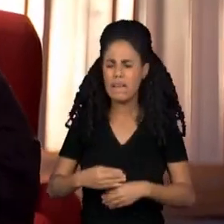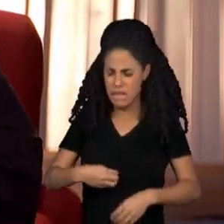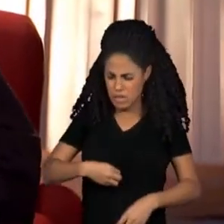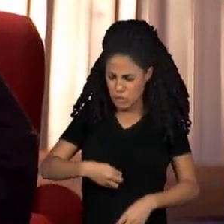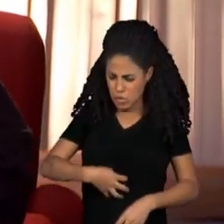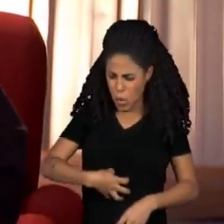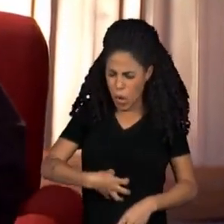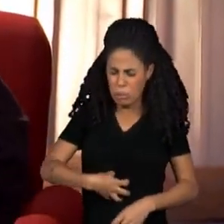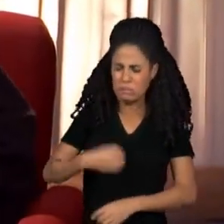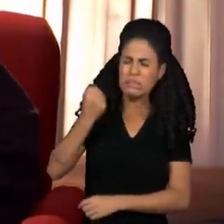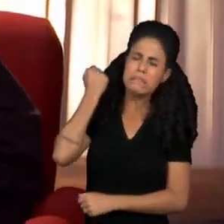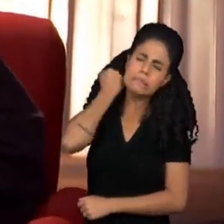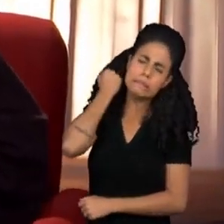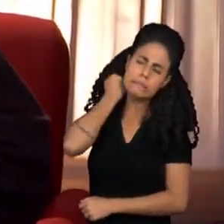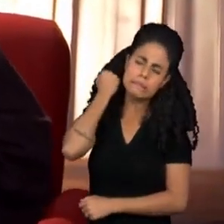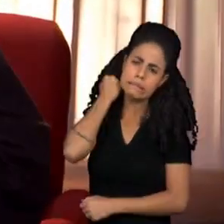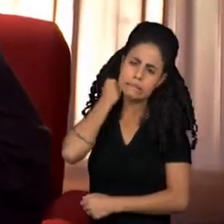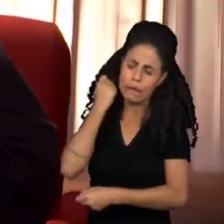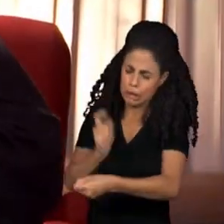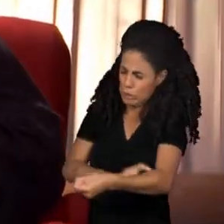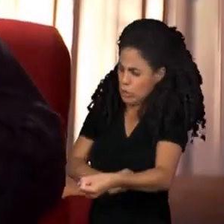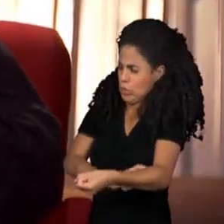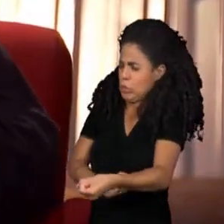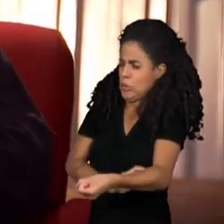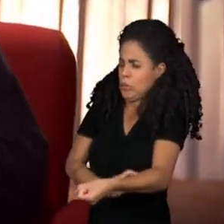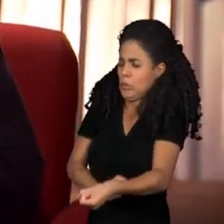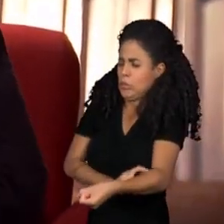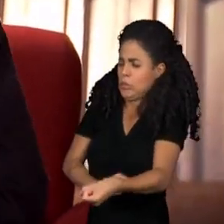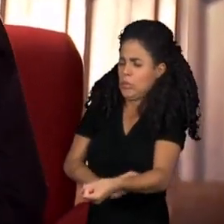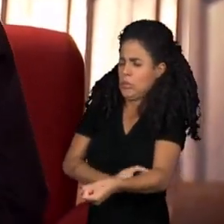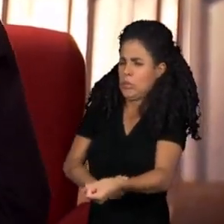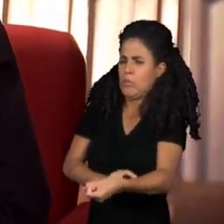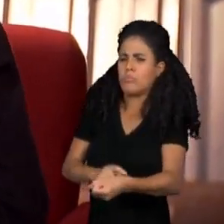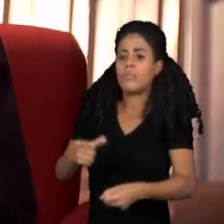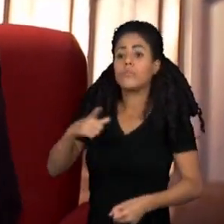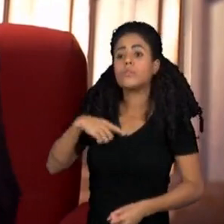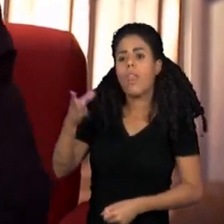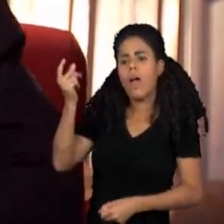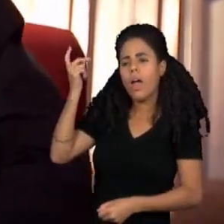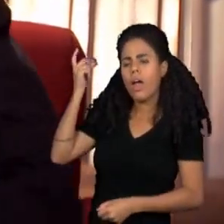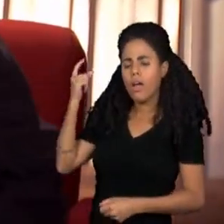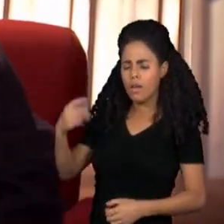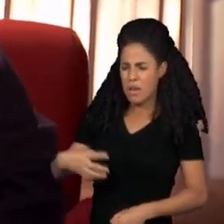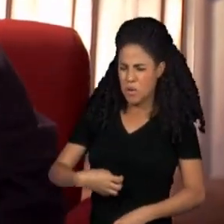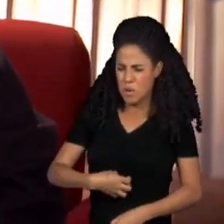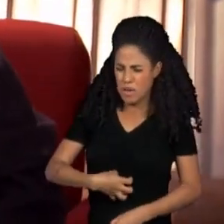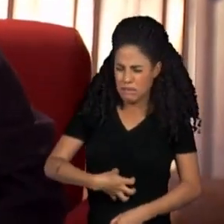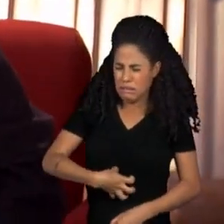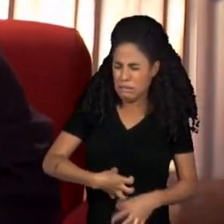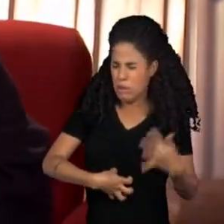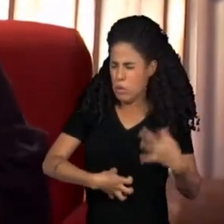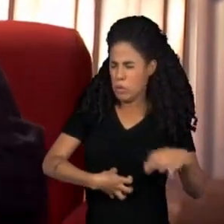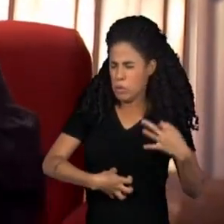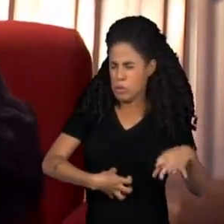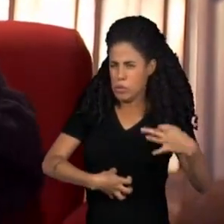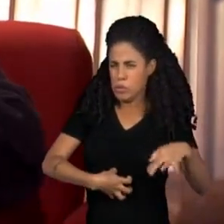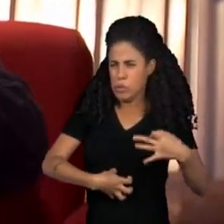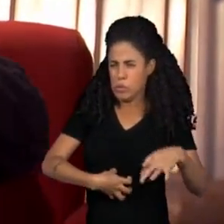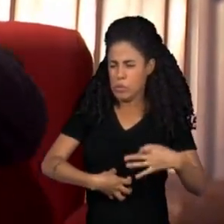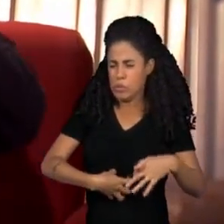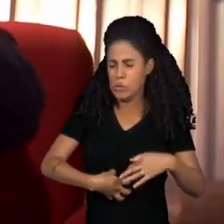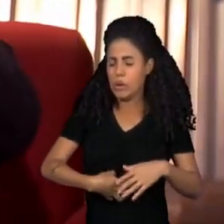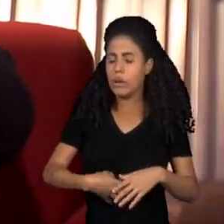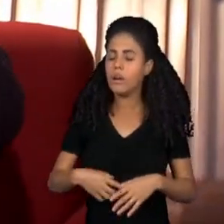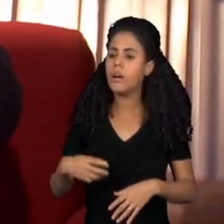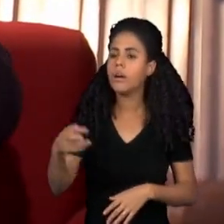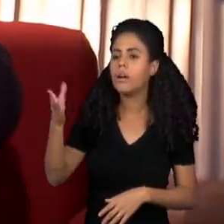naquele tempo eu sofria muito do estômago é eu tive uma fase nesse tempo eu me lembro que eu fui com Augusto de Campos